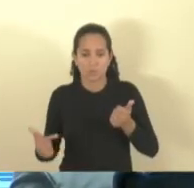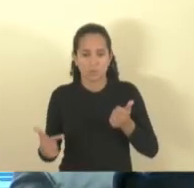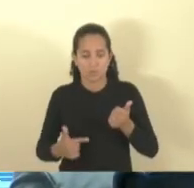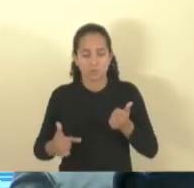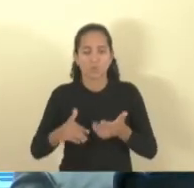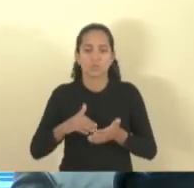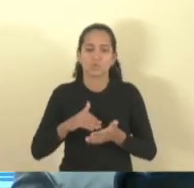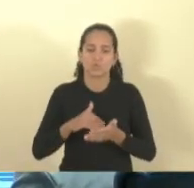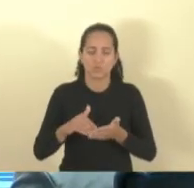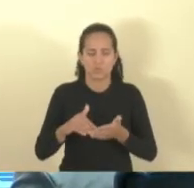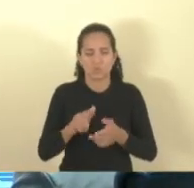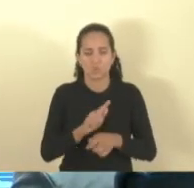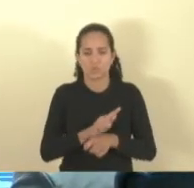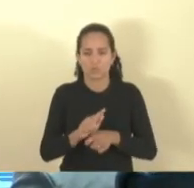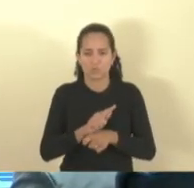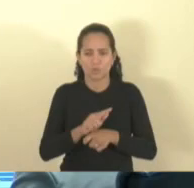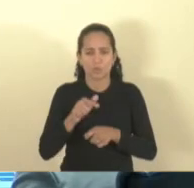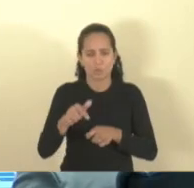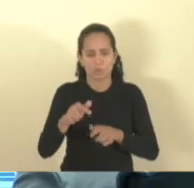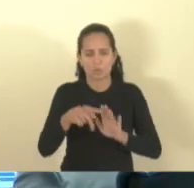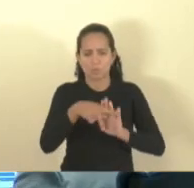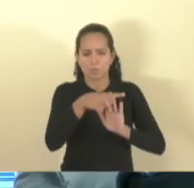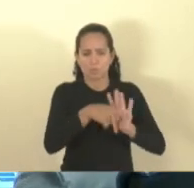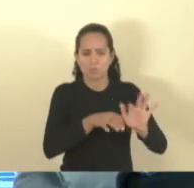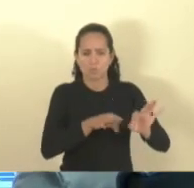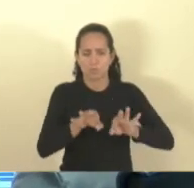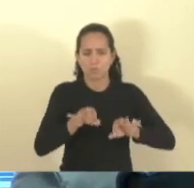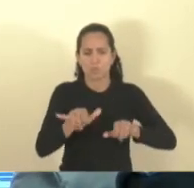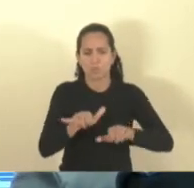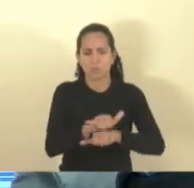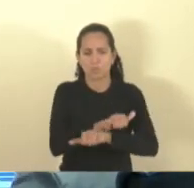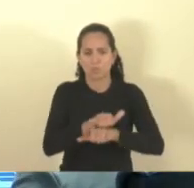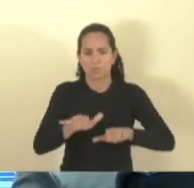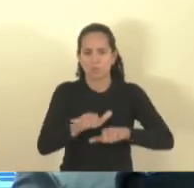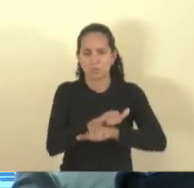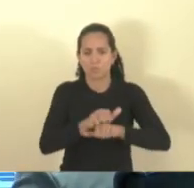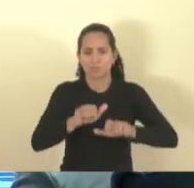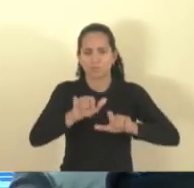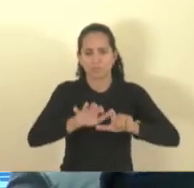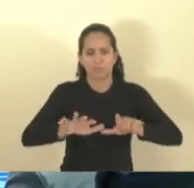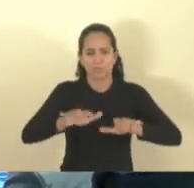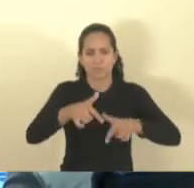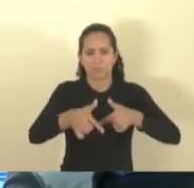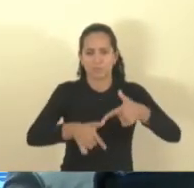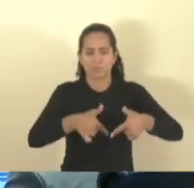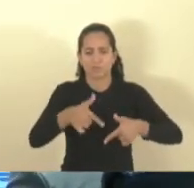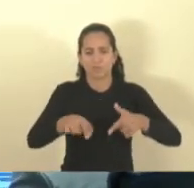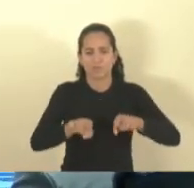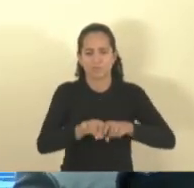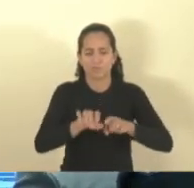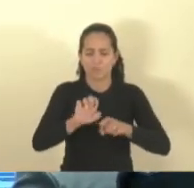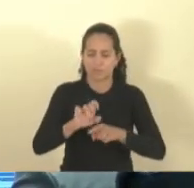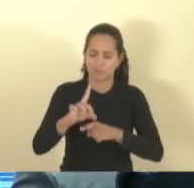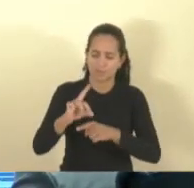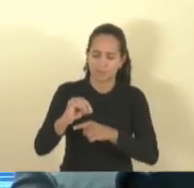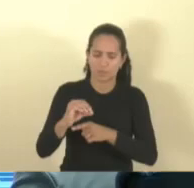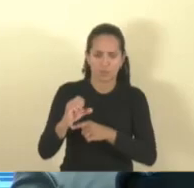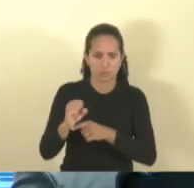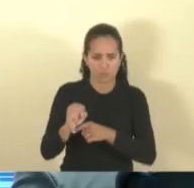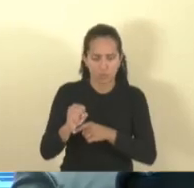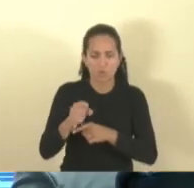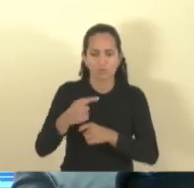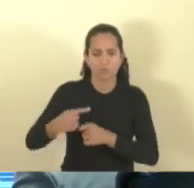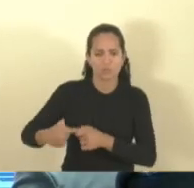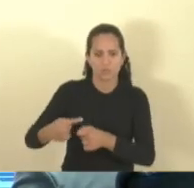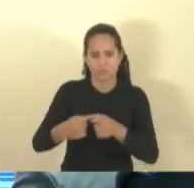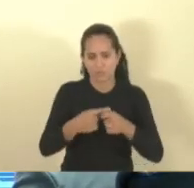Gestão, atua na entrega de projetos estratégicos como Portal de Serviços, EDOCS nos municípios,